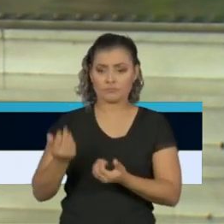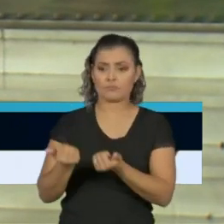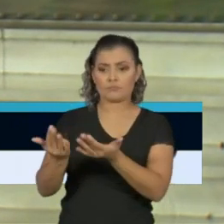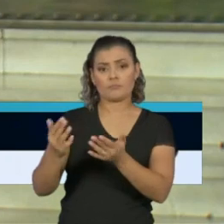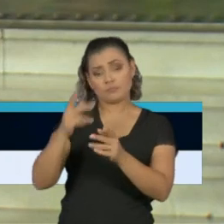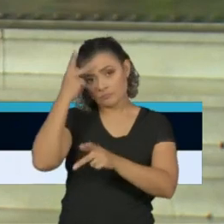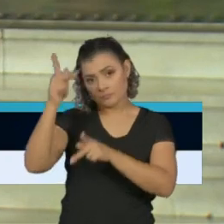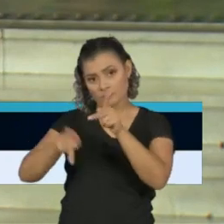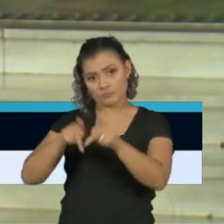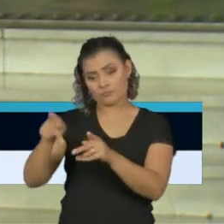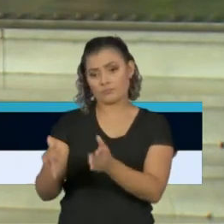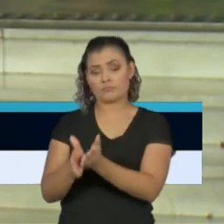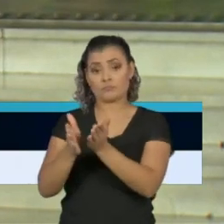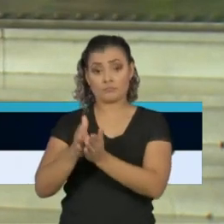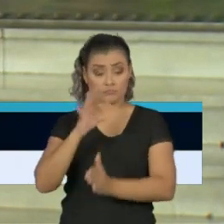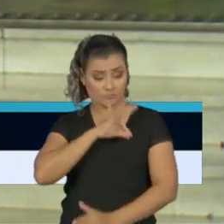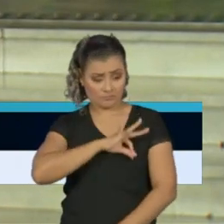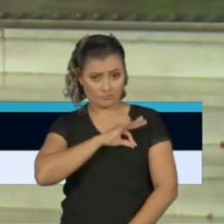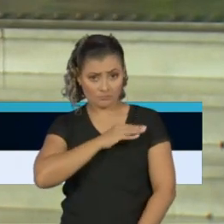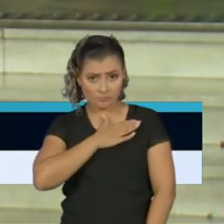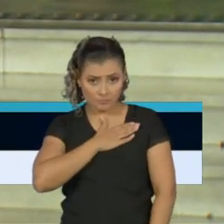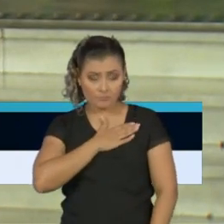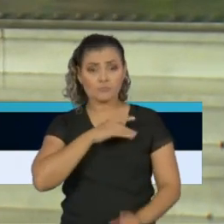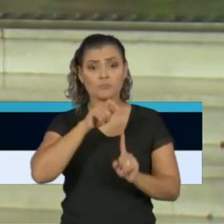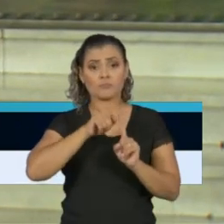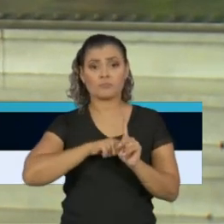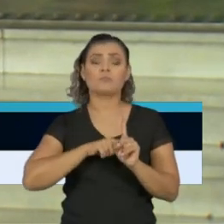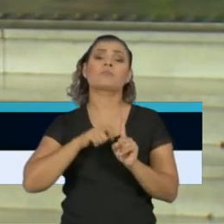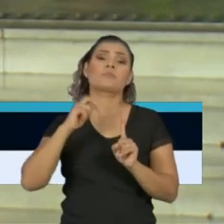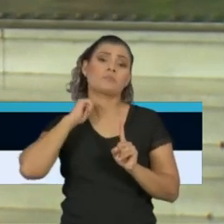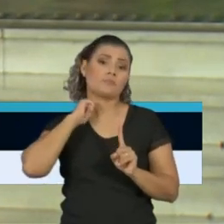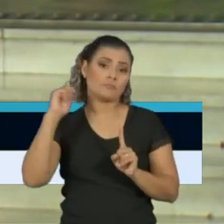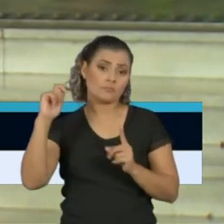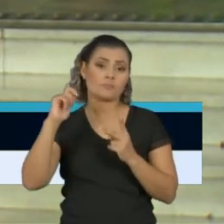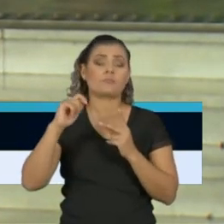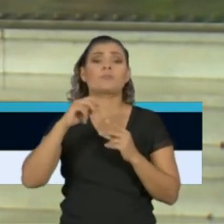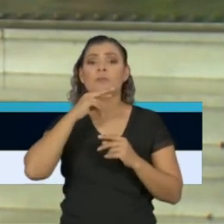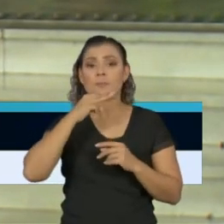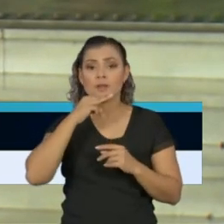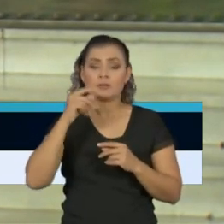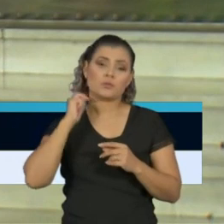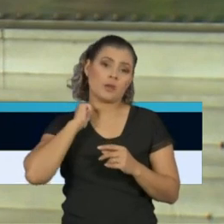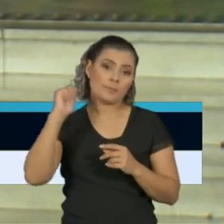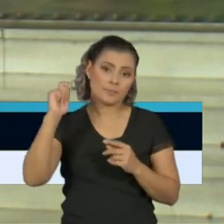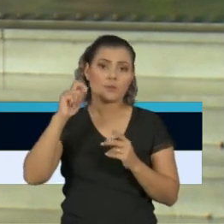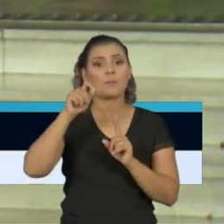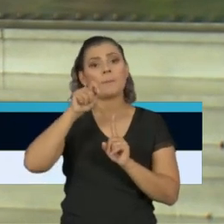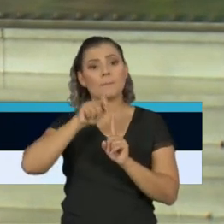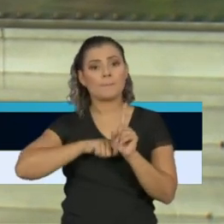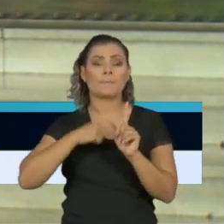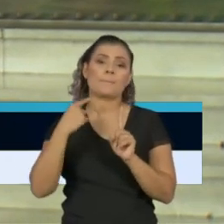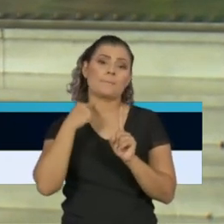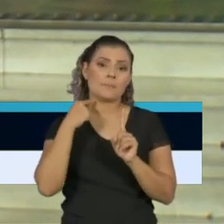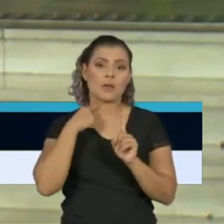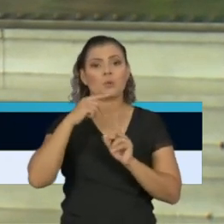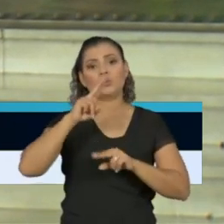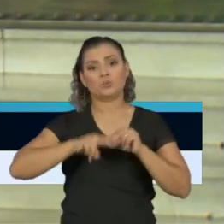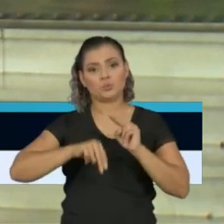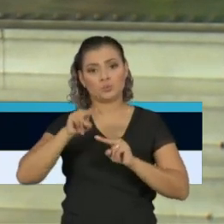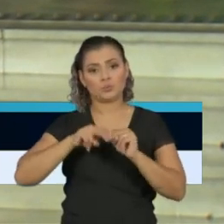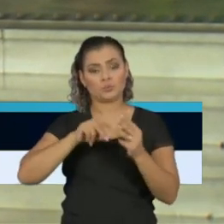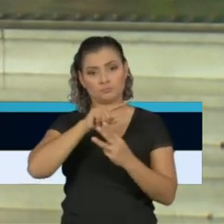Eu pedi à Bia que os meus salários de março, abril, maio, junho e julho fossem doados para